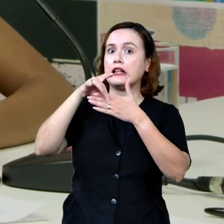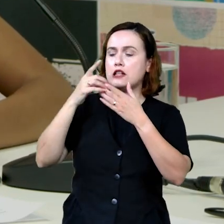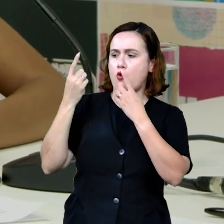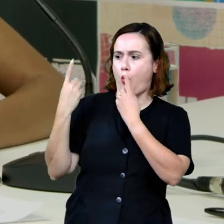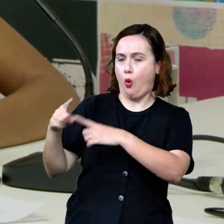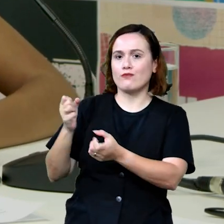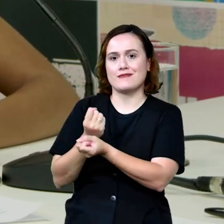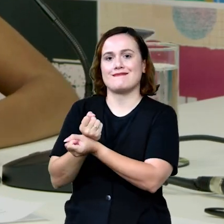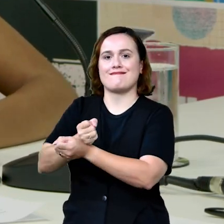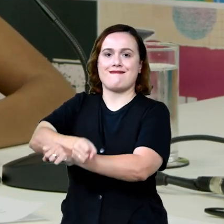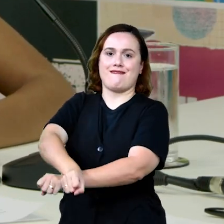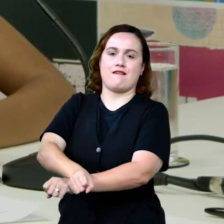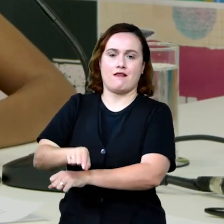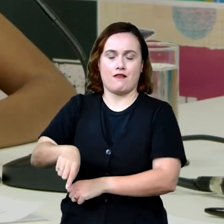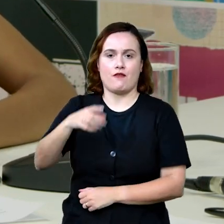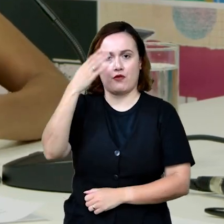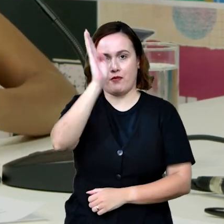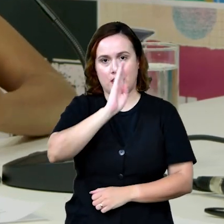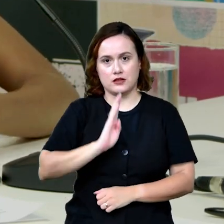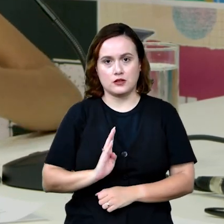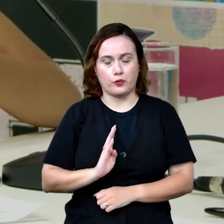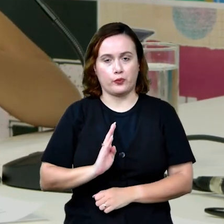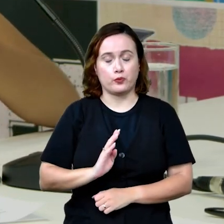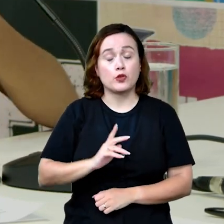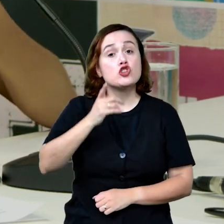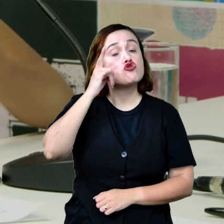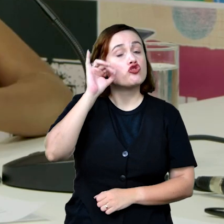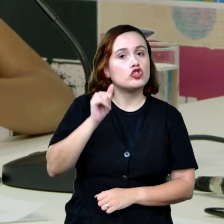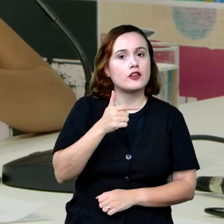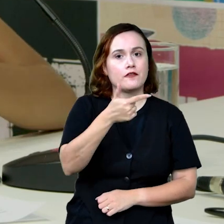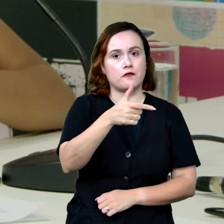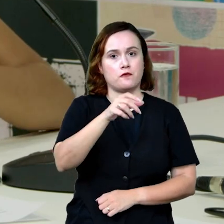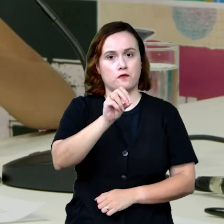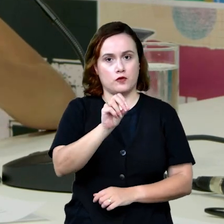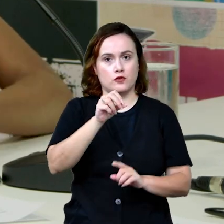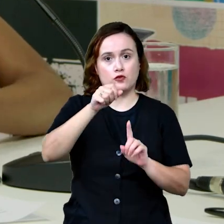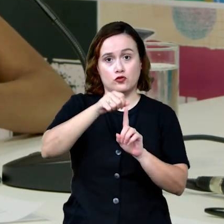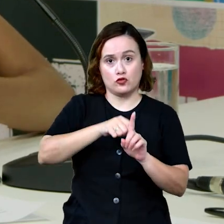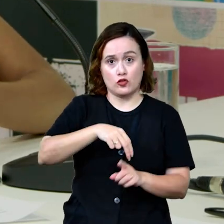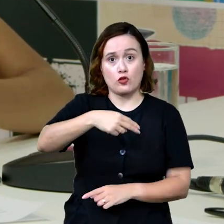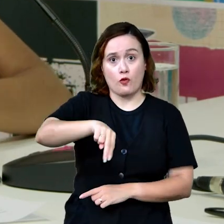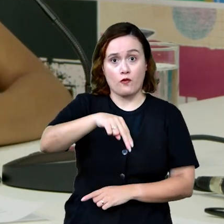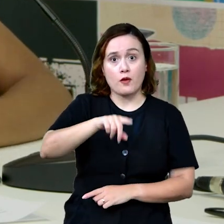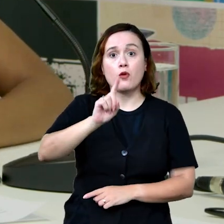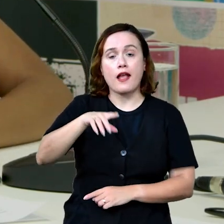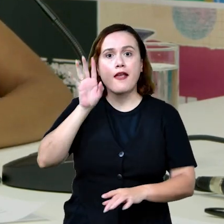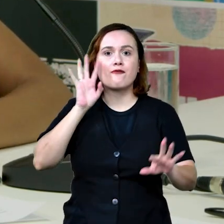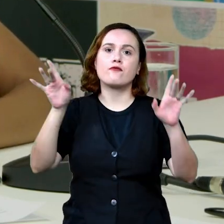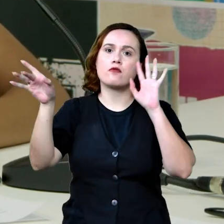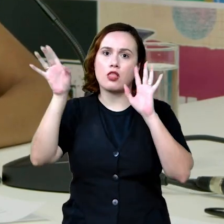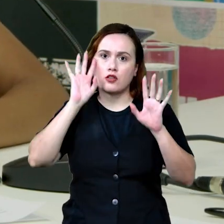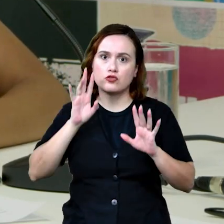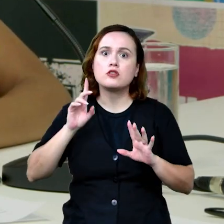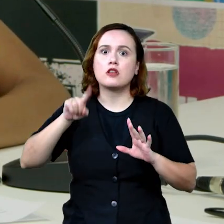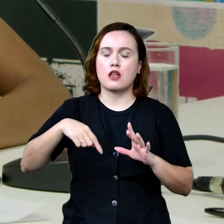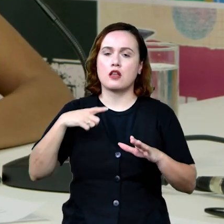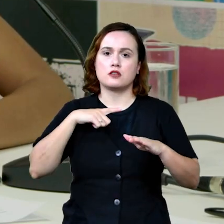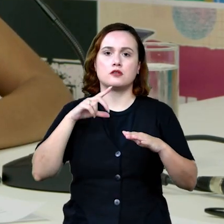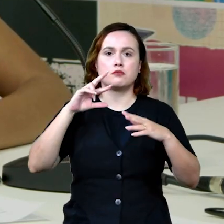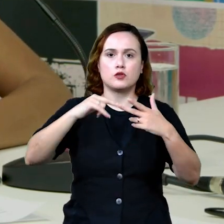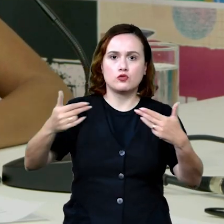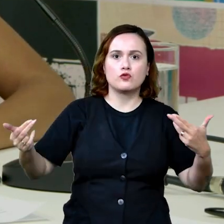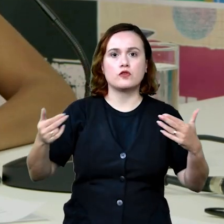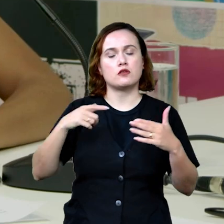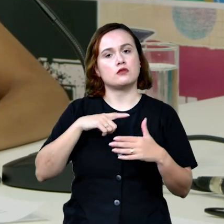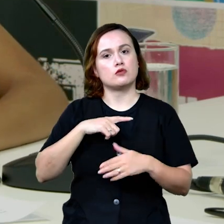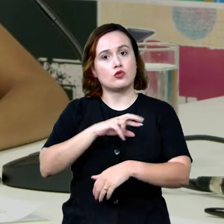20 de novembro busca refletir sobre igualdade, justiça social, oportunidades e desigualdades. Pensando